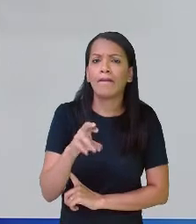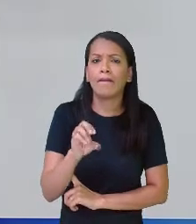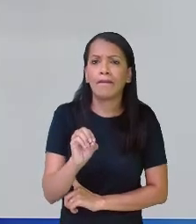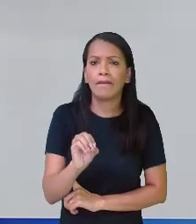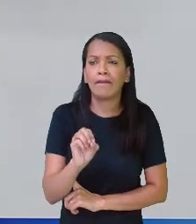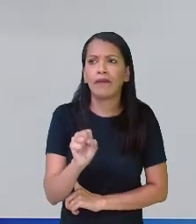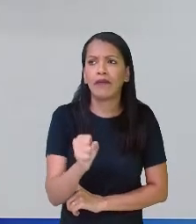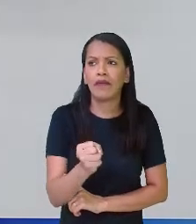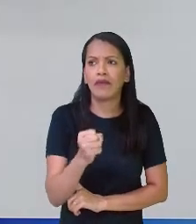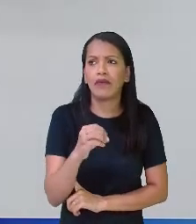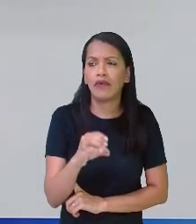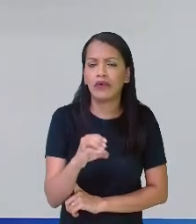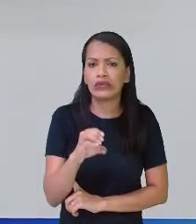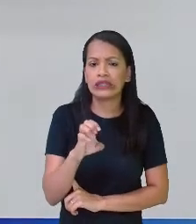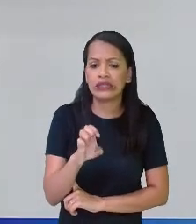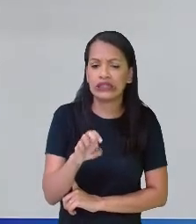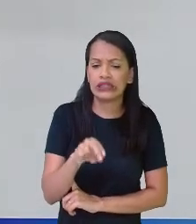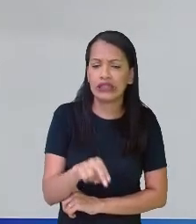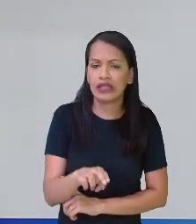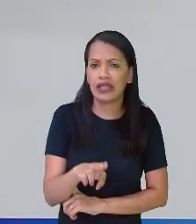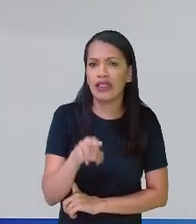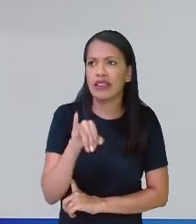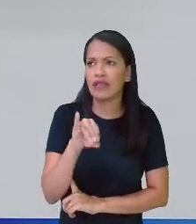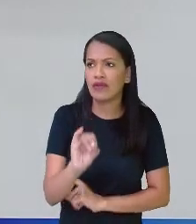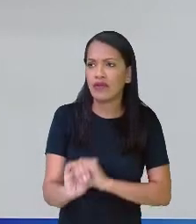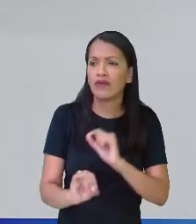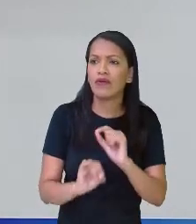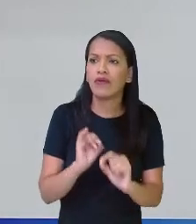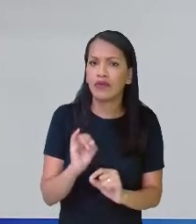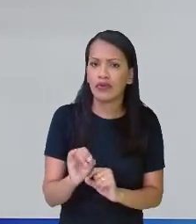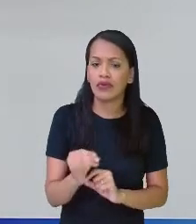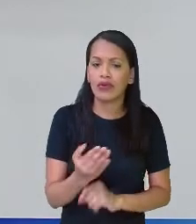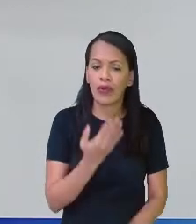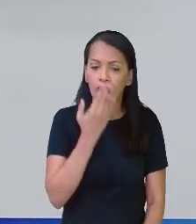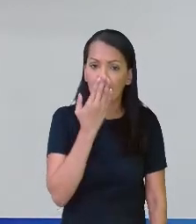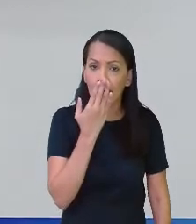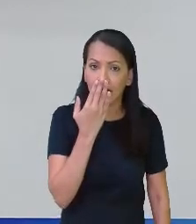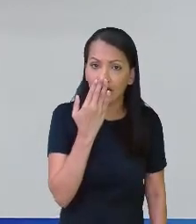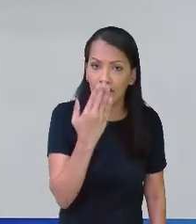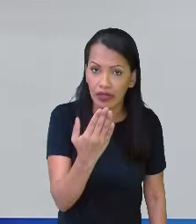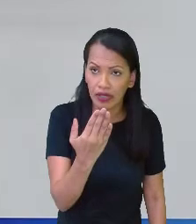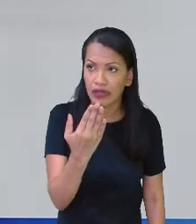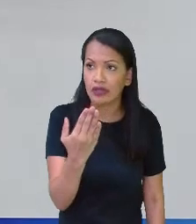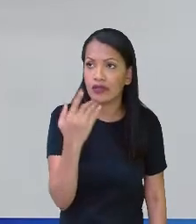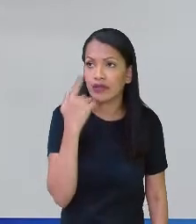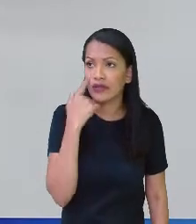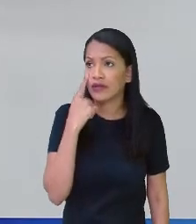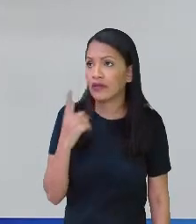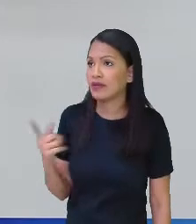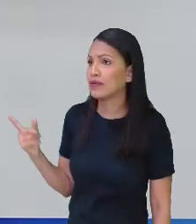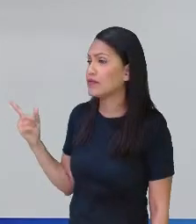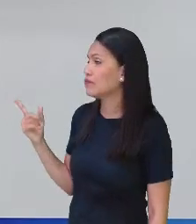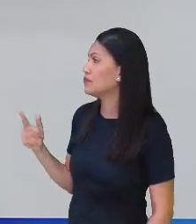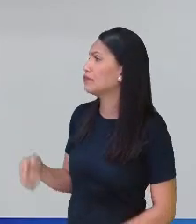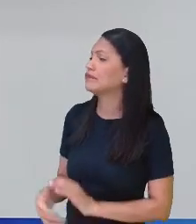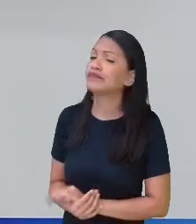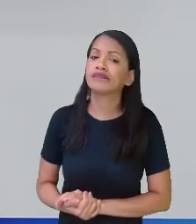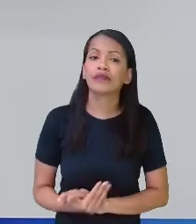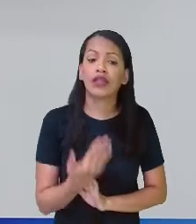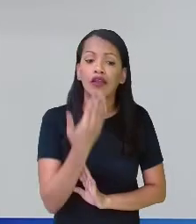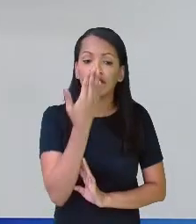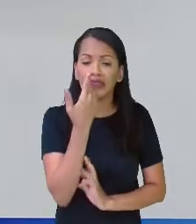ou procênico. É a parte do palco situada à frente do cenário. Tá botando um ozinho ali naquela palavra, tá